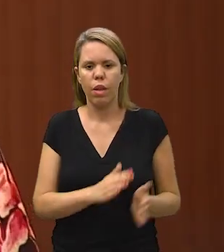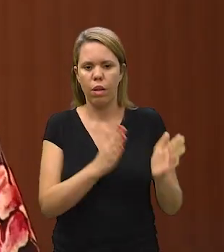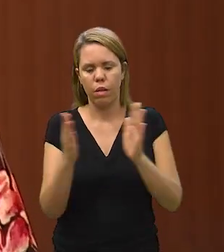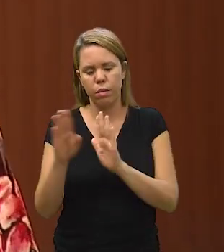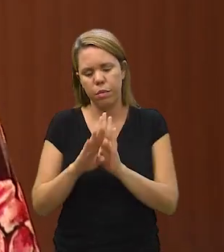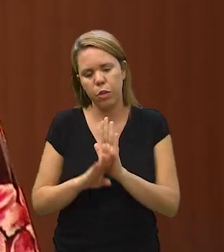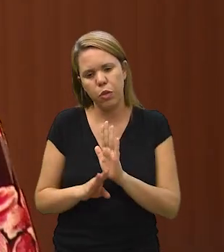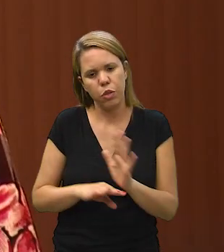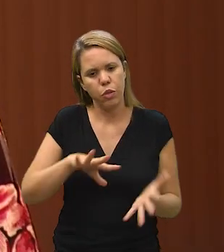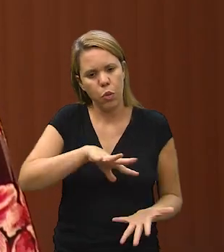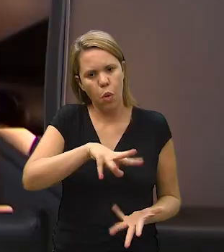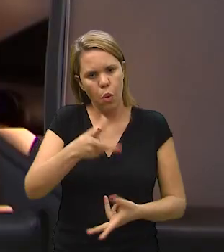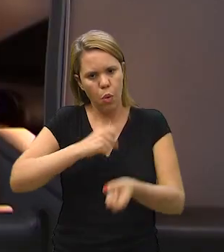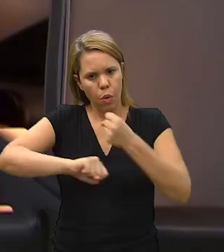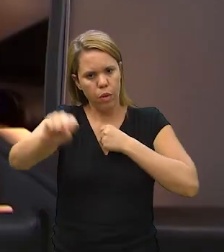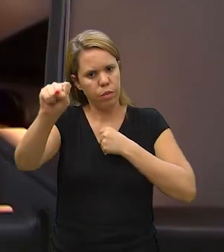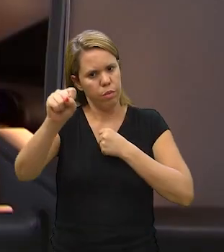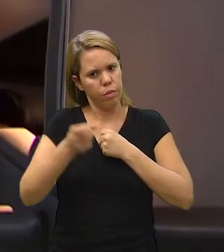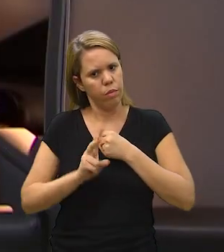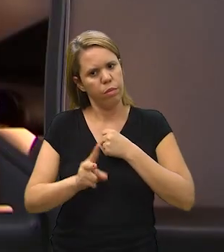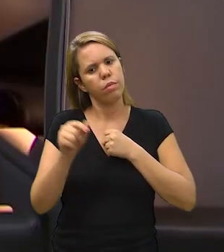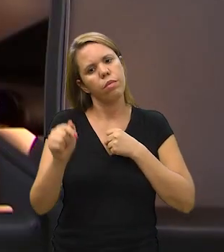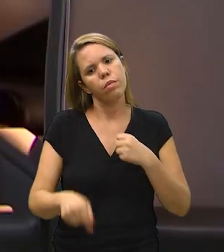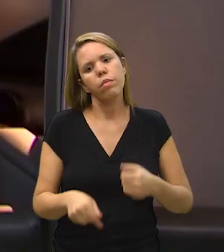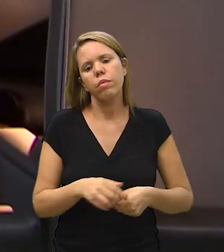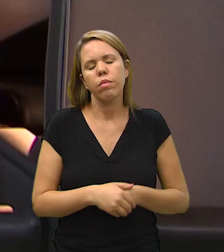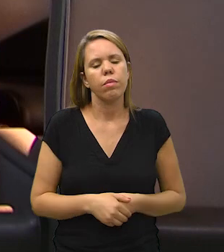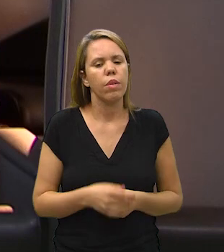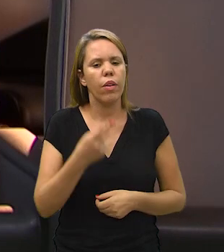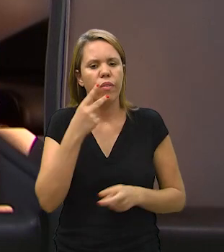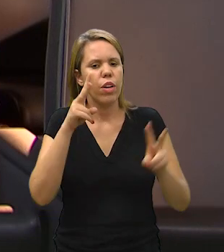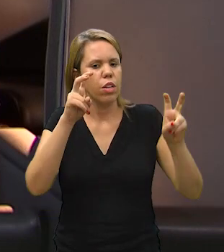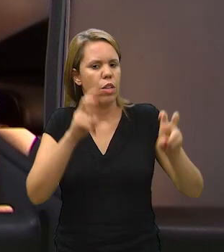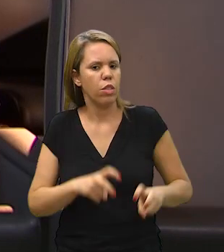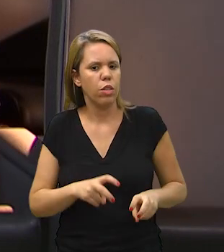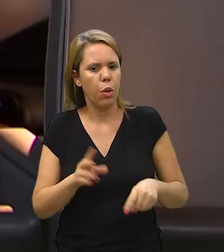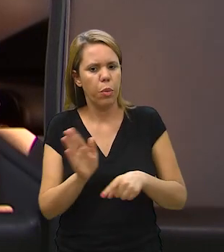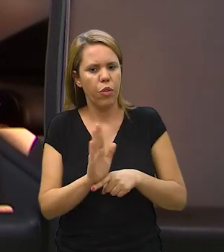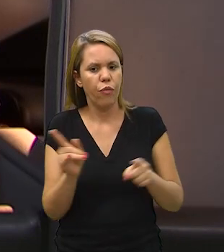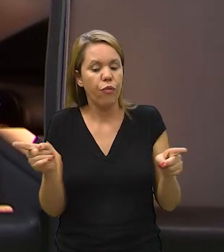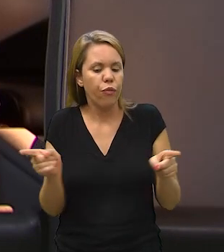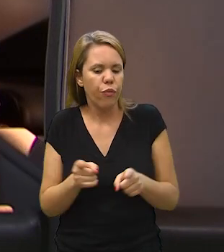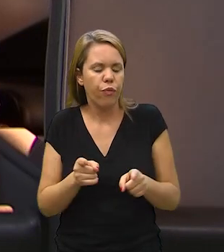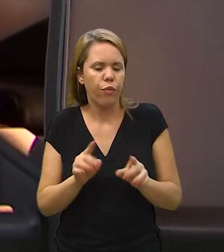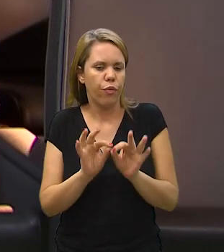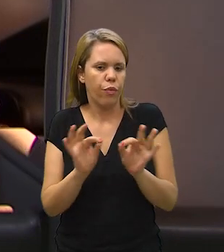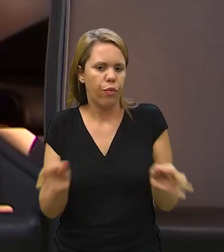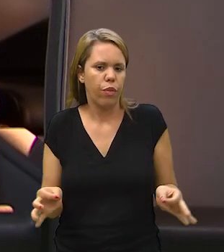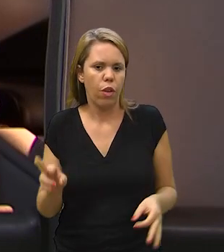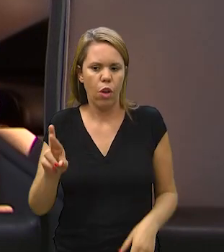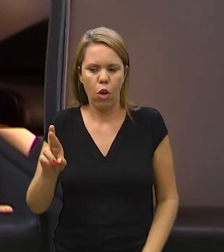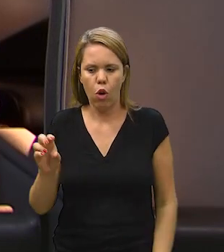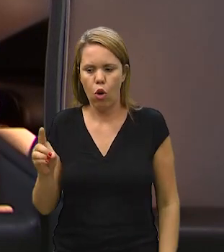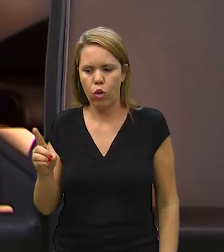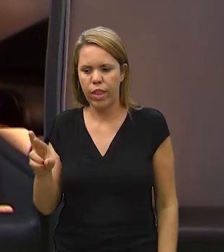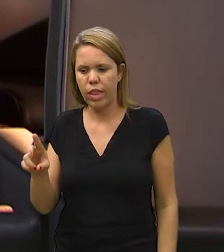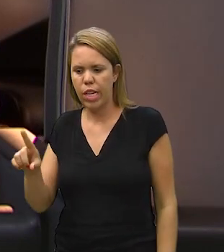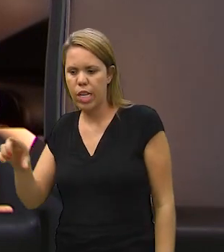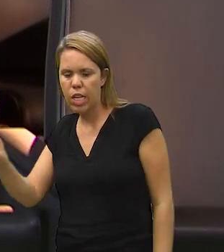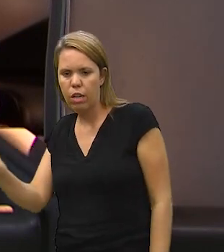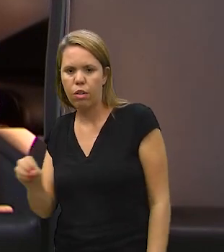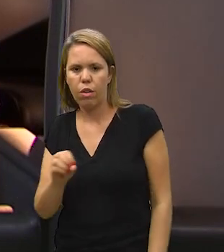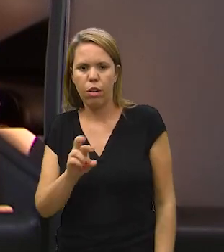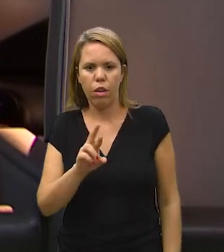Segundo bloco do Universo Épico, a gente segue aqui, né, falando sobre curta, e eu tenho o Rodrigo e também